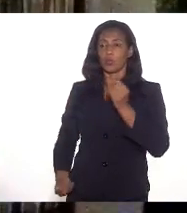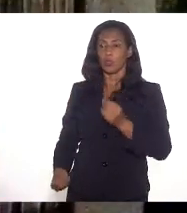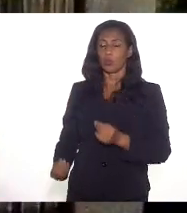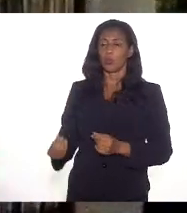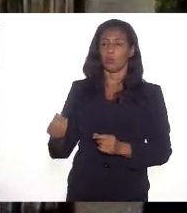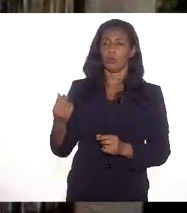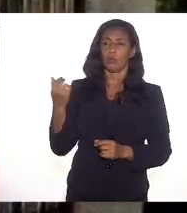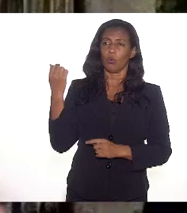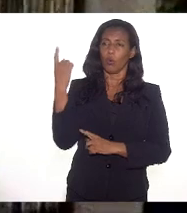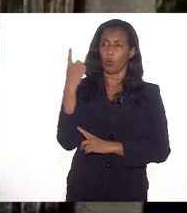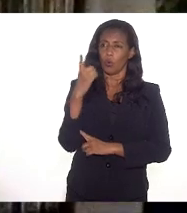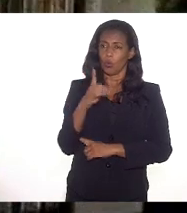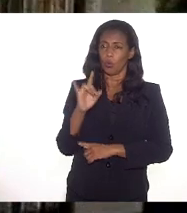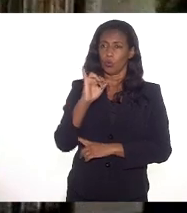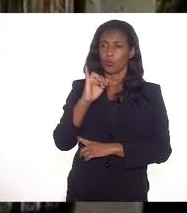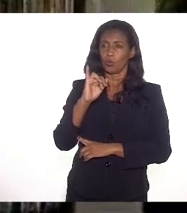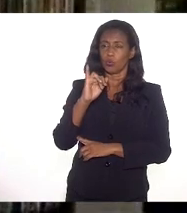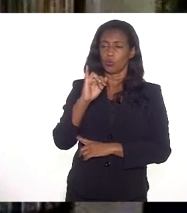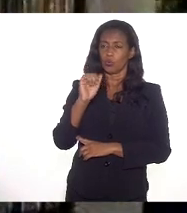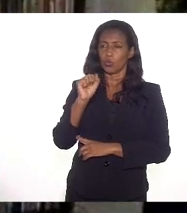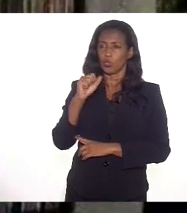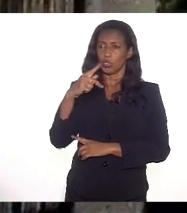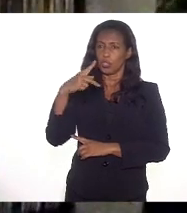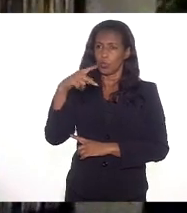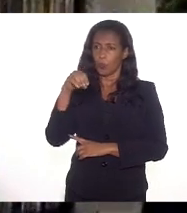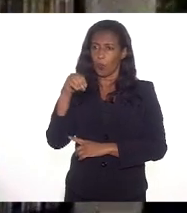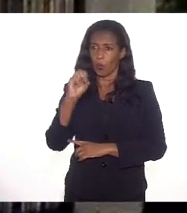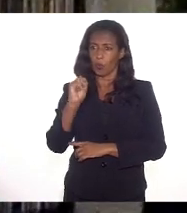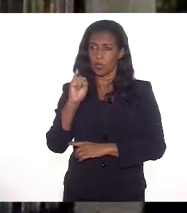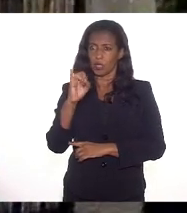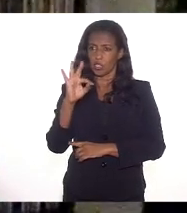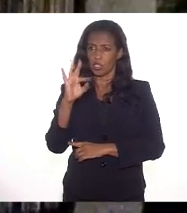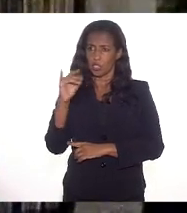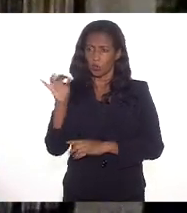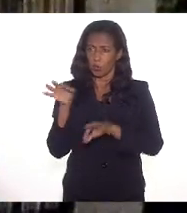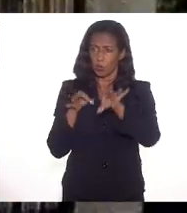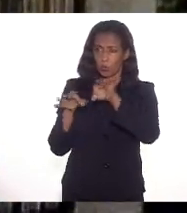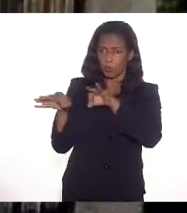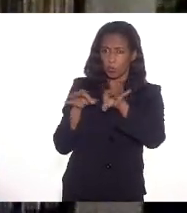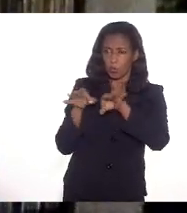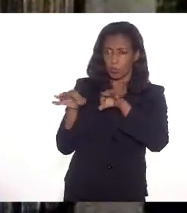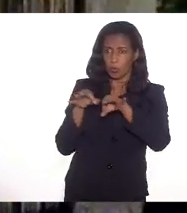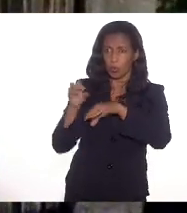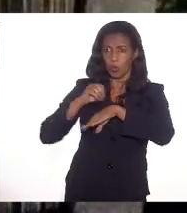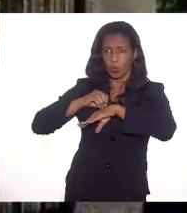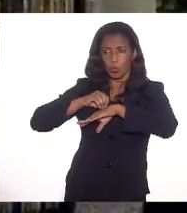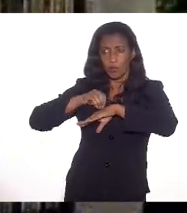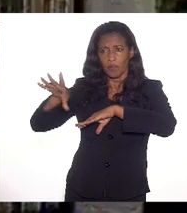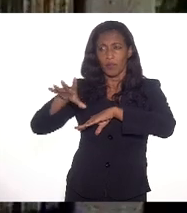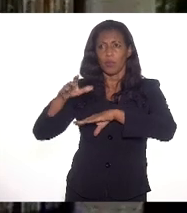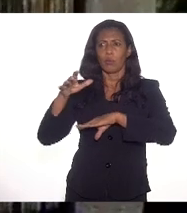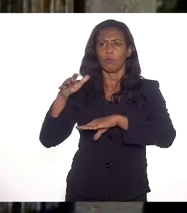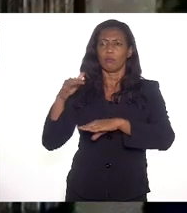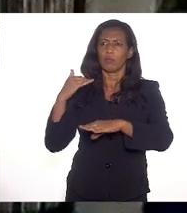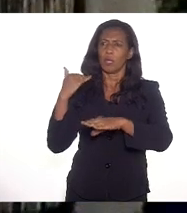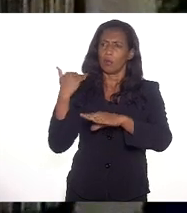dispositivo no projeto que previa a realização e o envio dessas